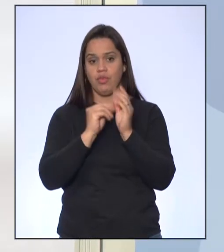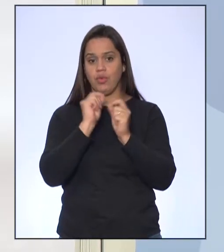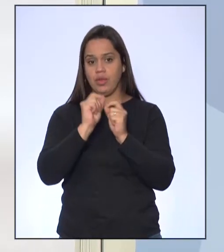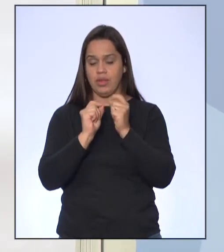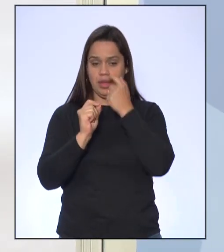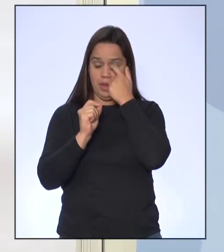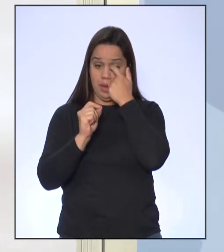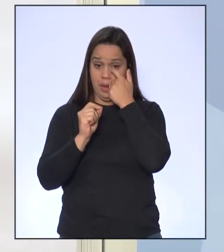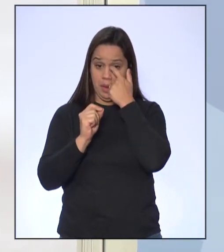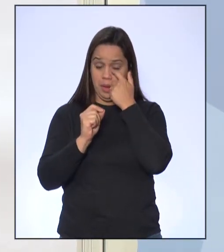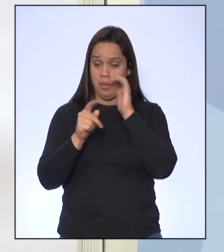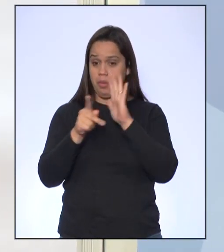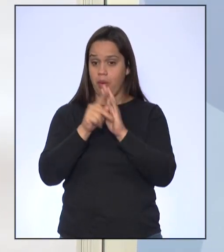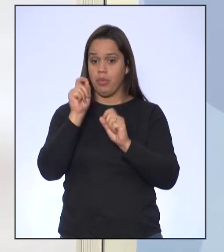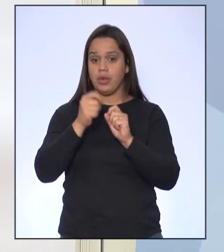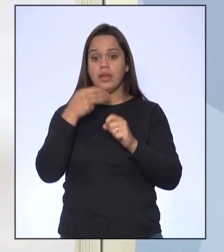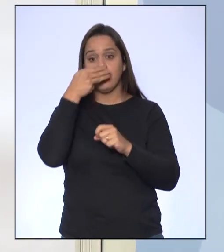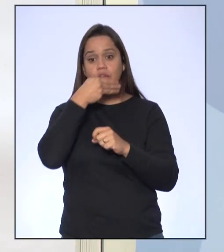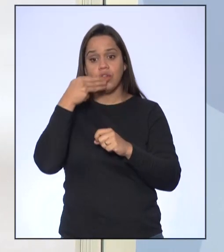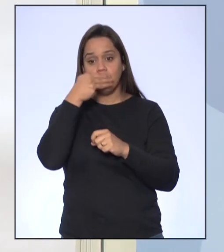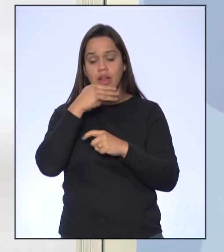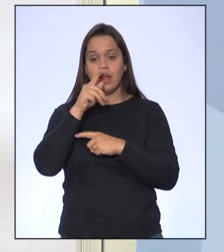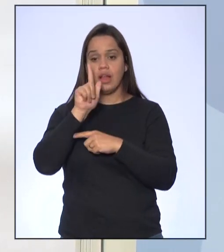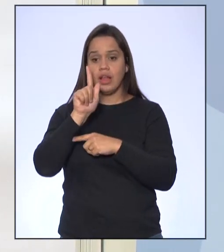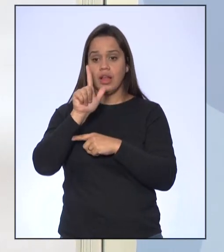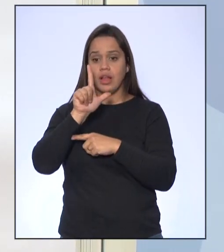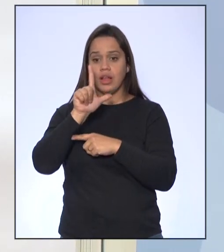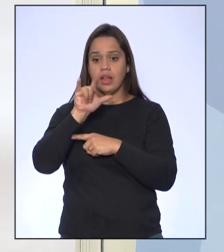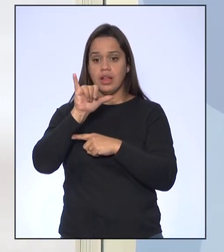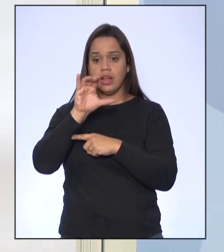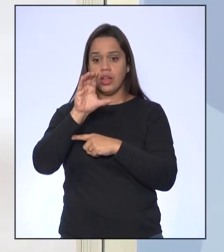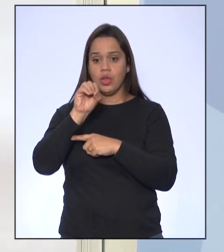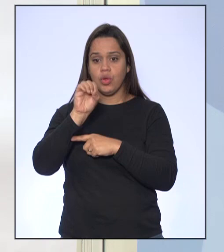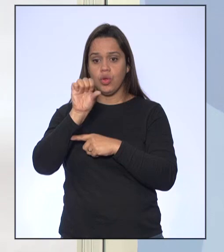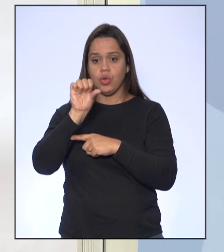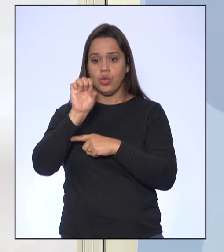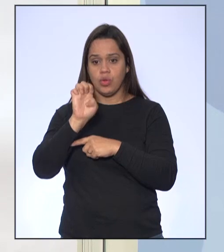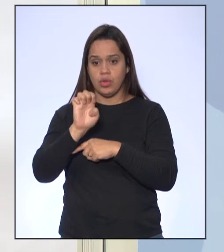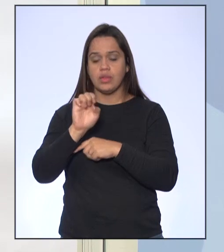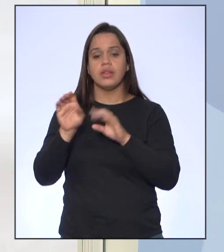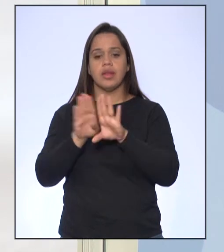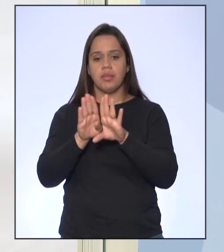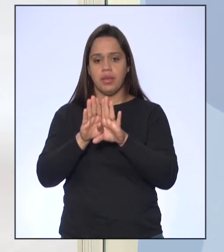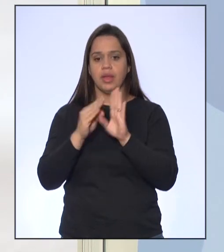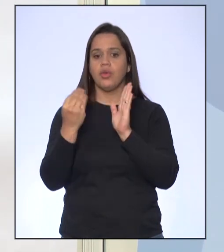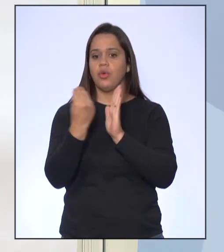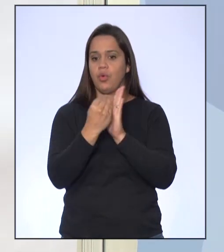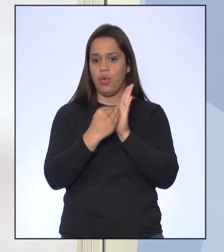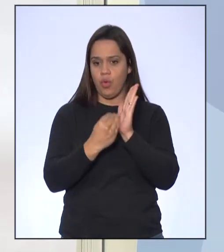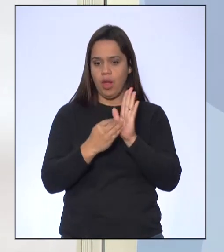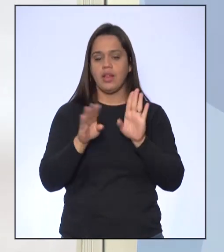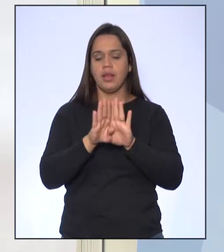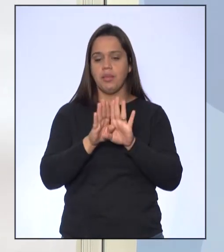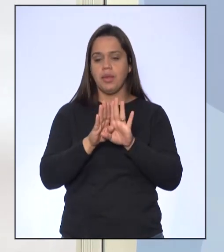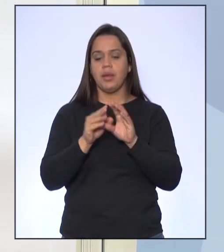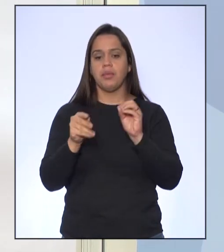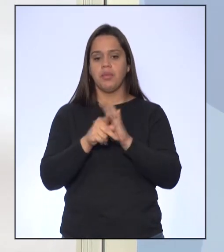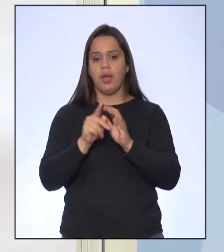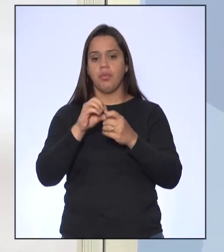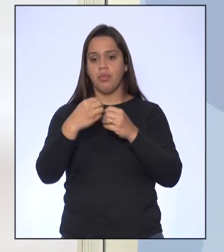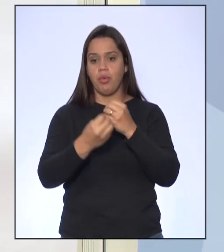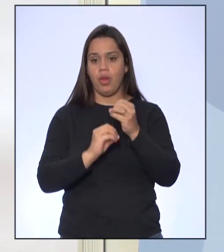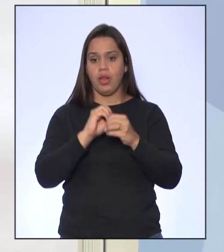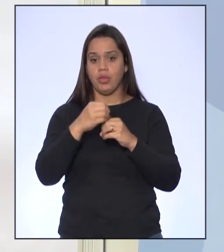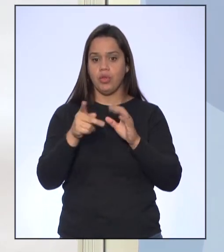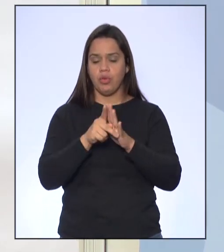Você pode escrever? Pode, mas o legal é você escrever glicose e também colocar a molécula. Então, gente, um desafio para vocês já é desenvolver todo